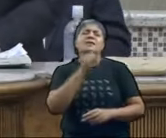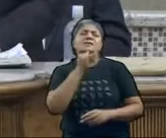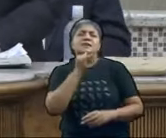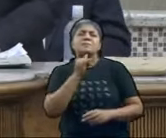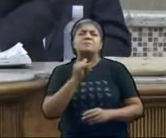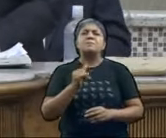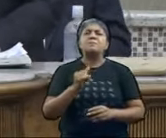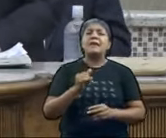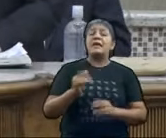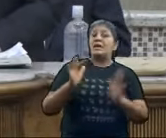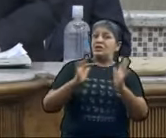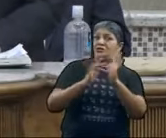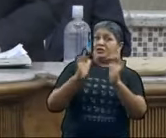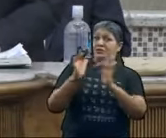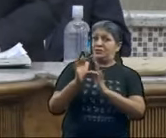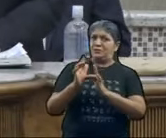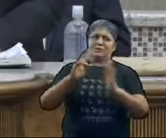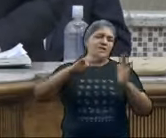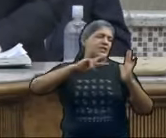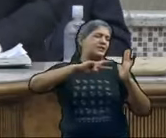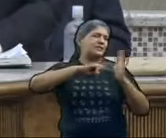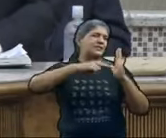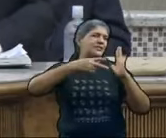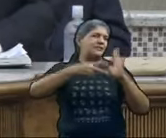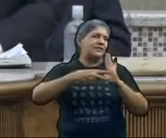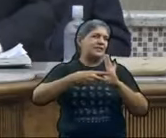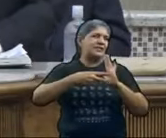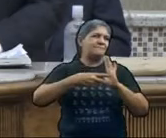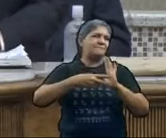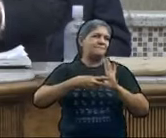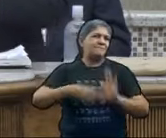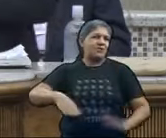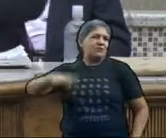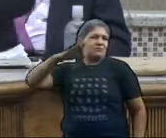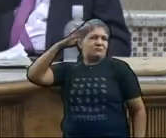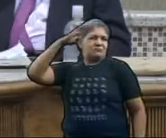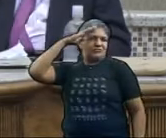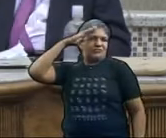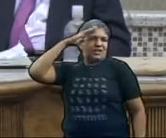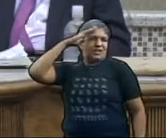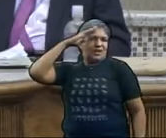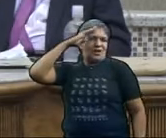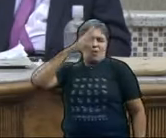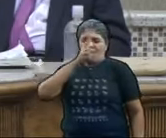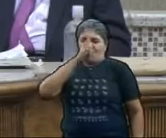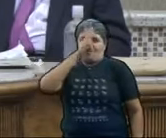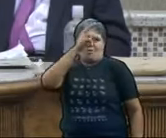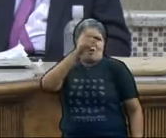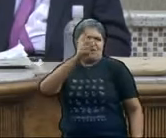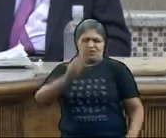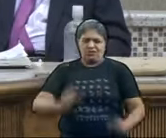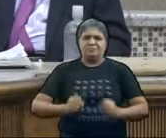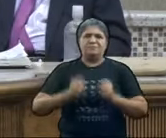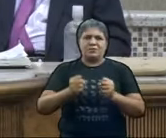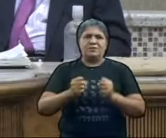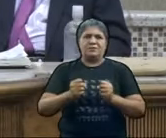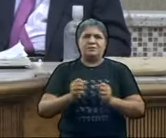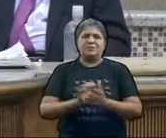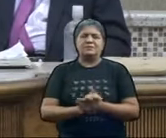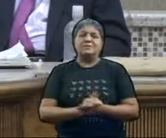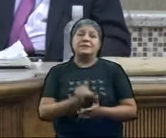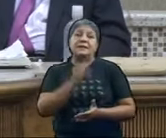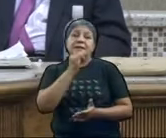Li aqui em Apocalipse capítulo 21. Apocalipse tem 22